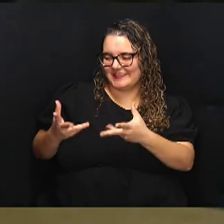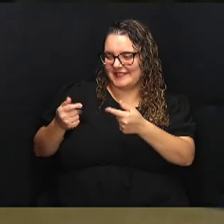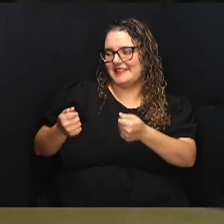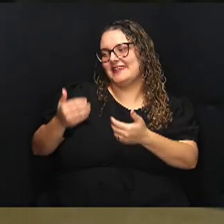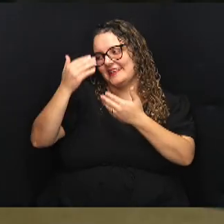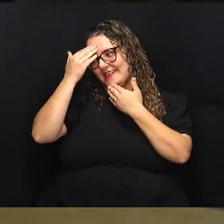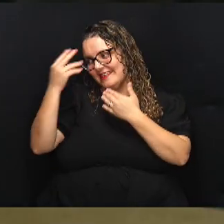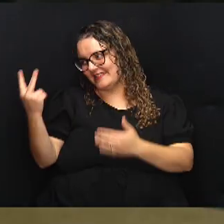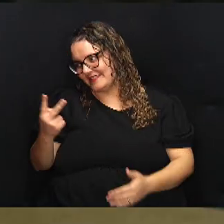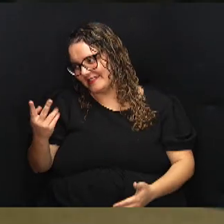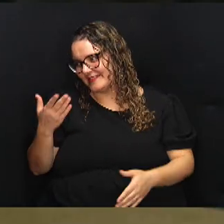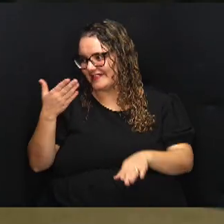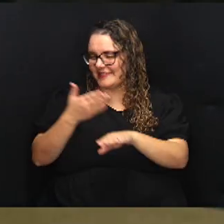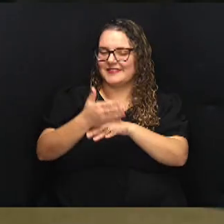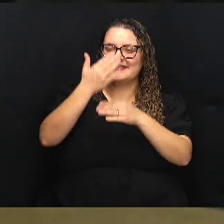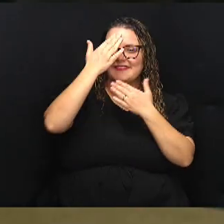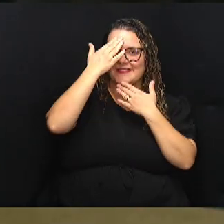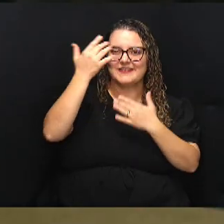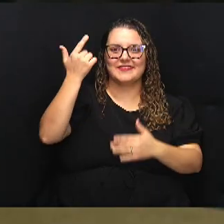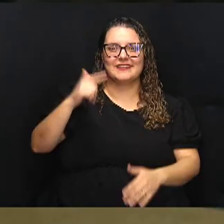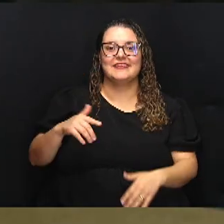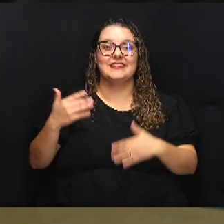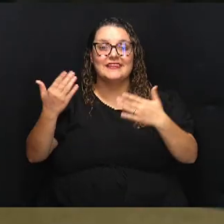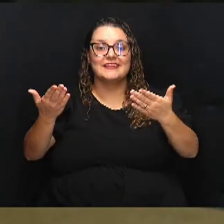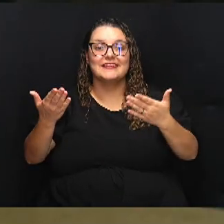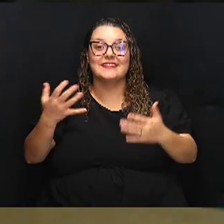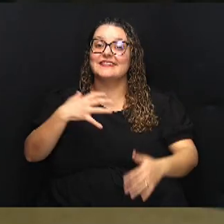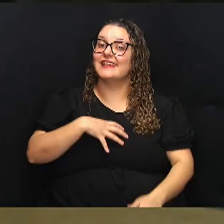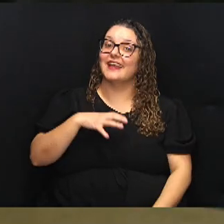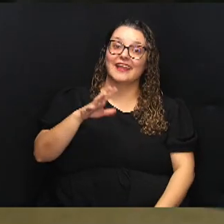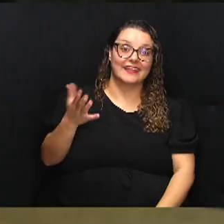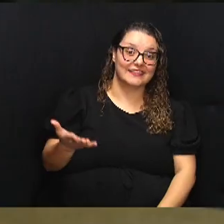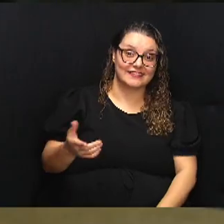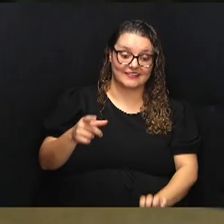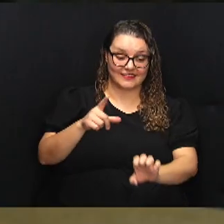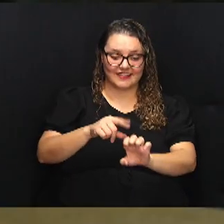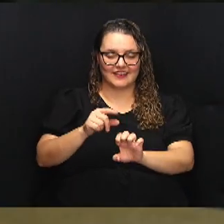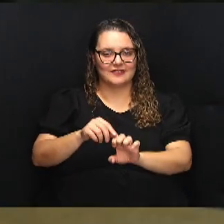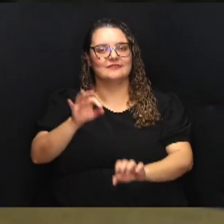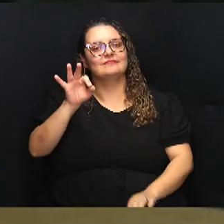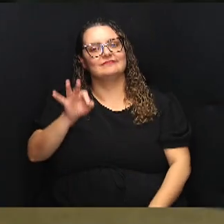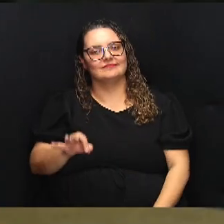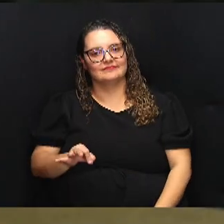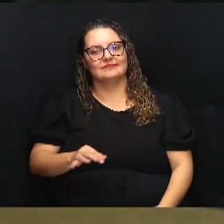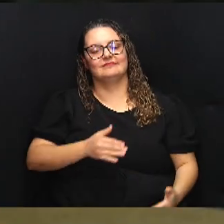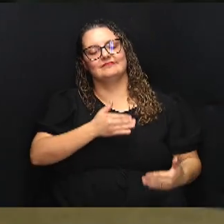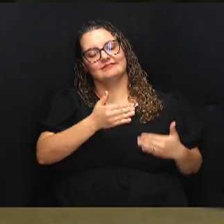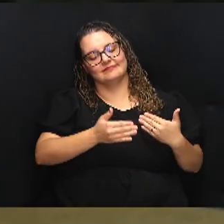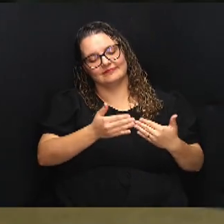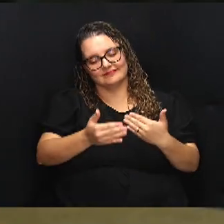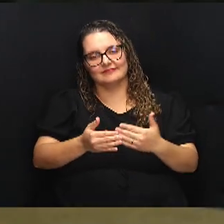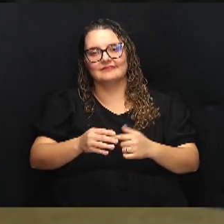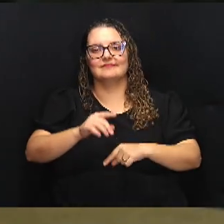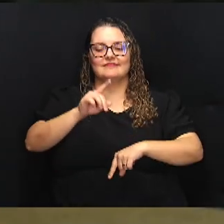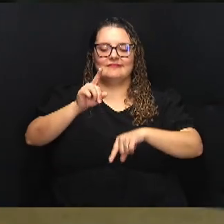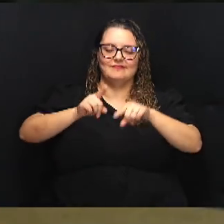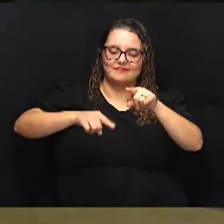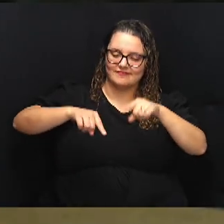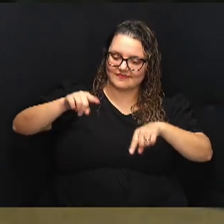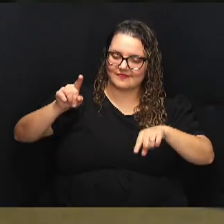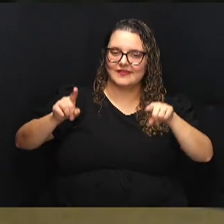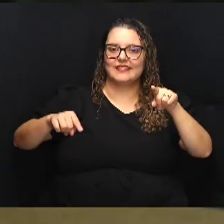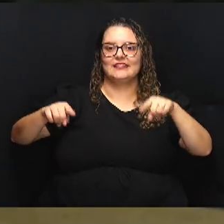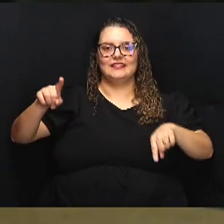participação de vocês. Muito obrigada mais uma vez. E é isso, gente. Empreender é, sem dúvida, uma jornada cheia de altos e